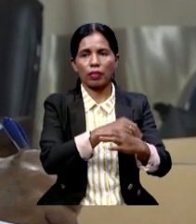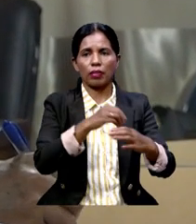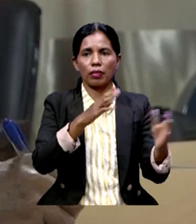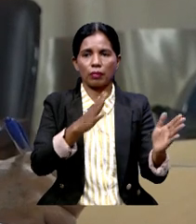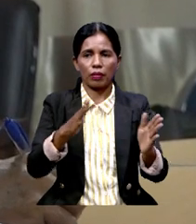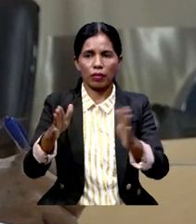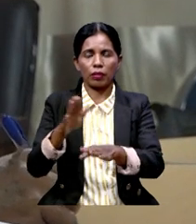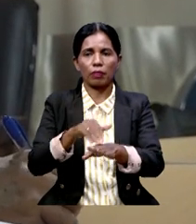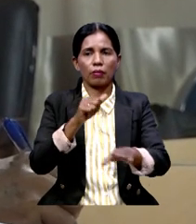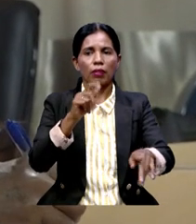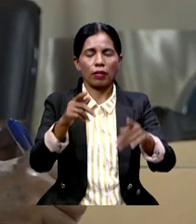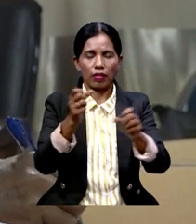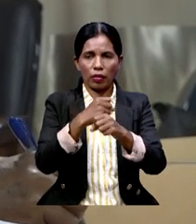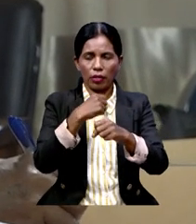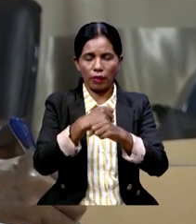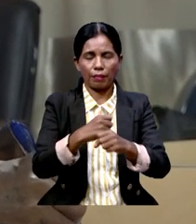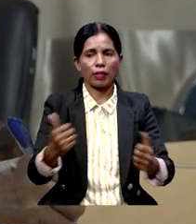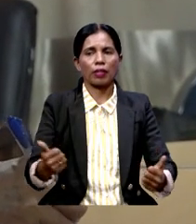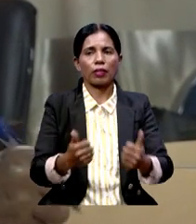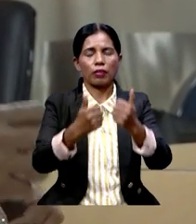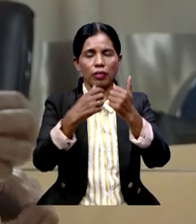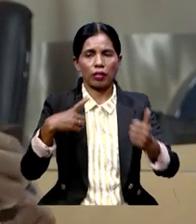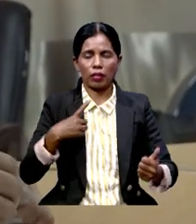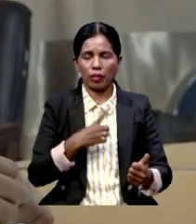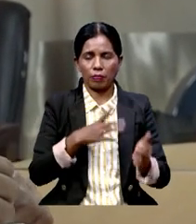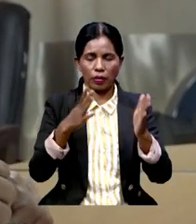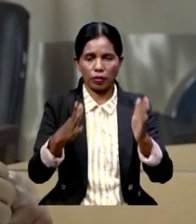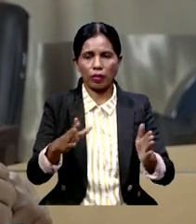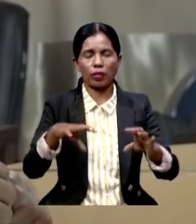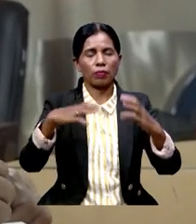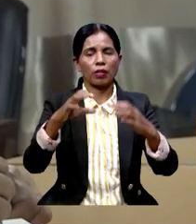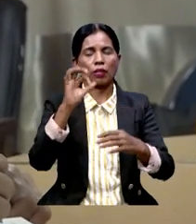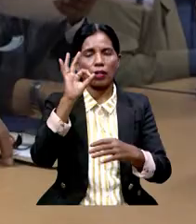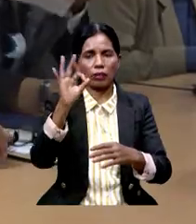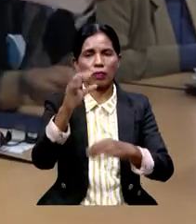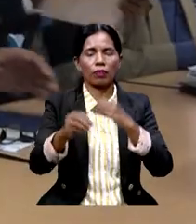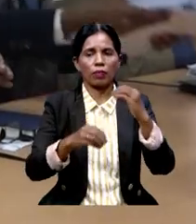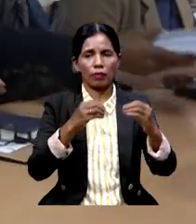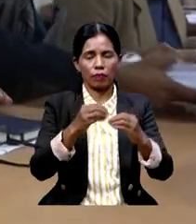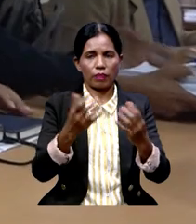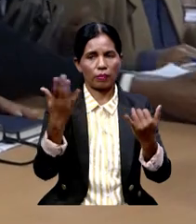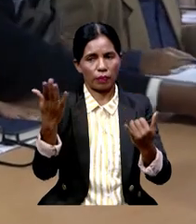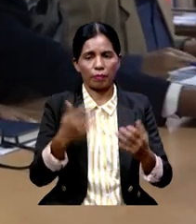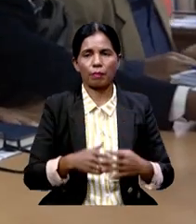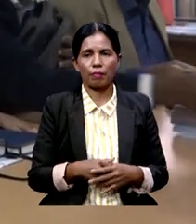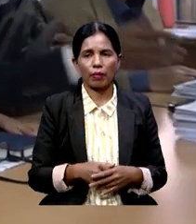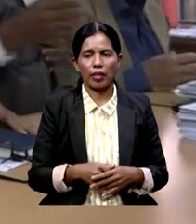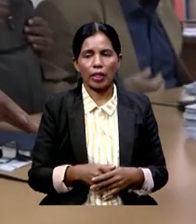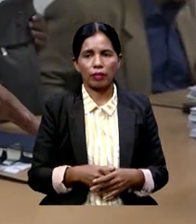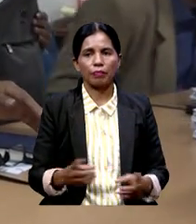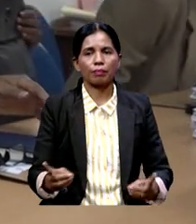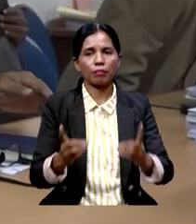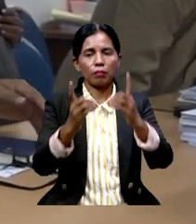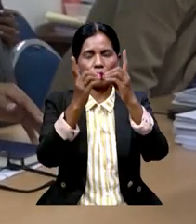processo de recrutamento, mas calo audiência ou deputado Sira, Comissão F e Conabá, assunto refere. Já foi audiência